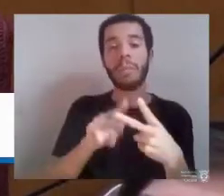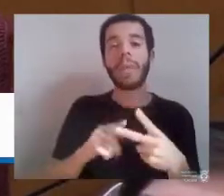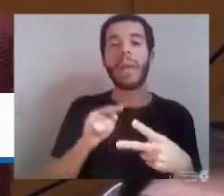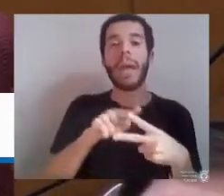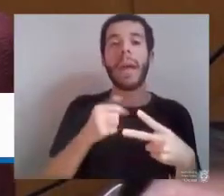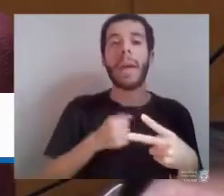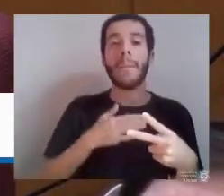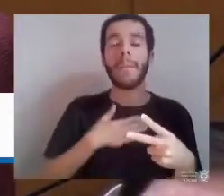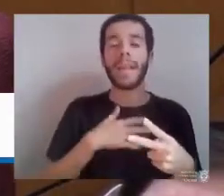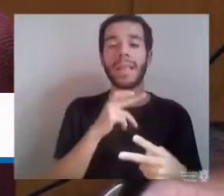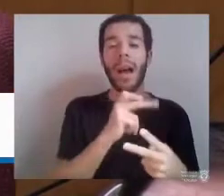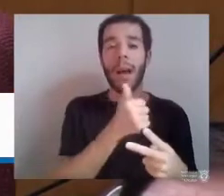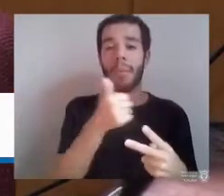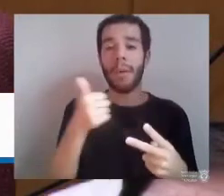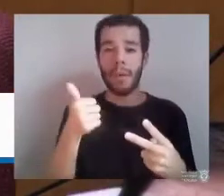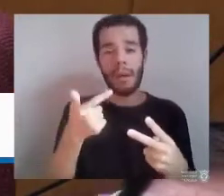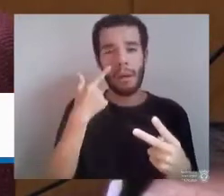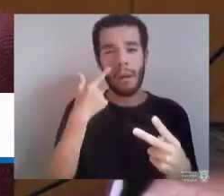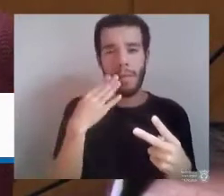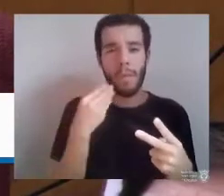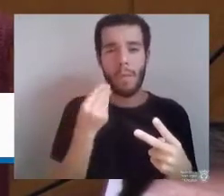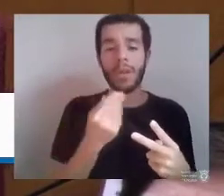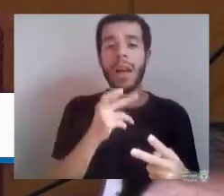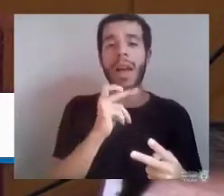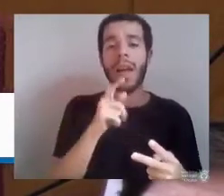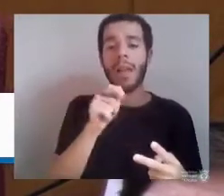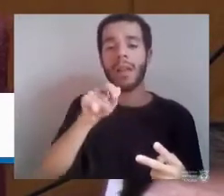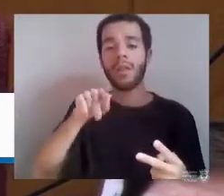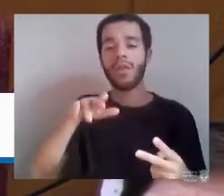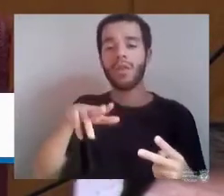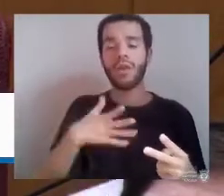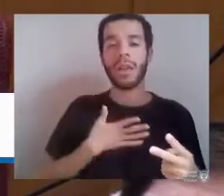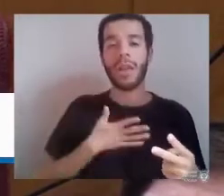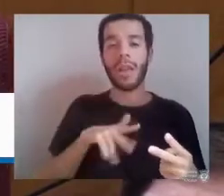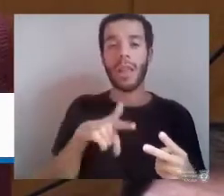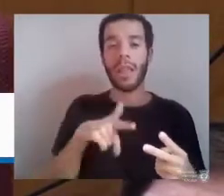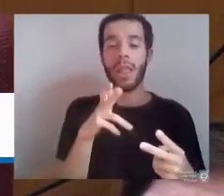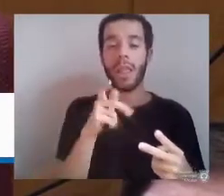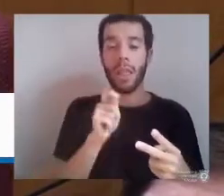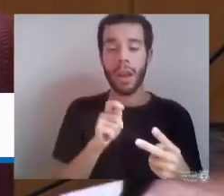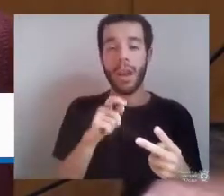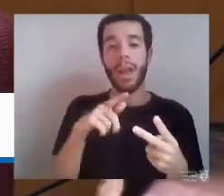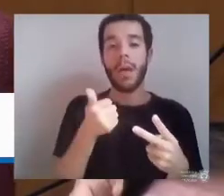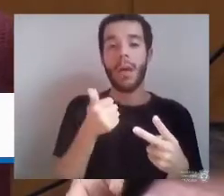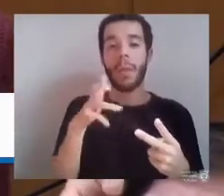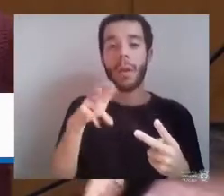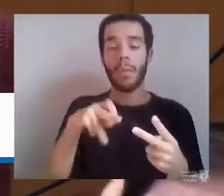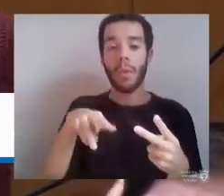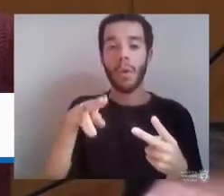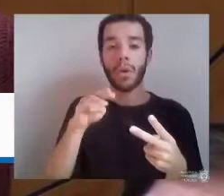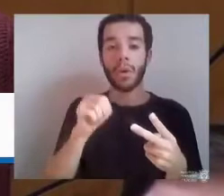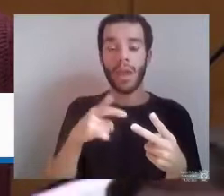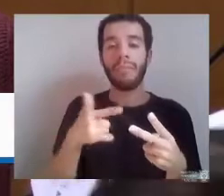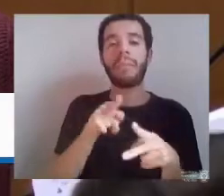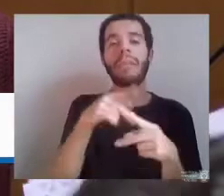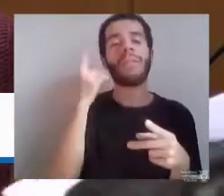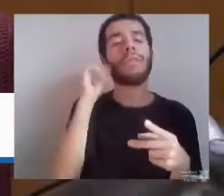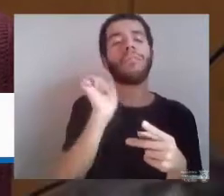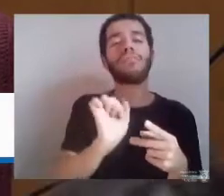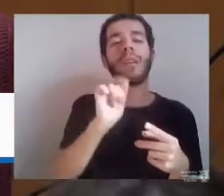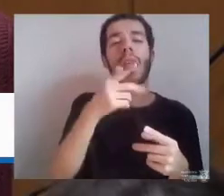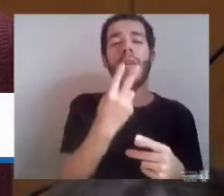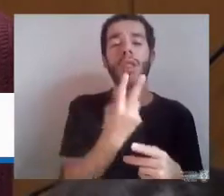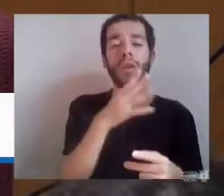ABB, portanto Alexandre Barbosa Borges, pelo valor de, números redondos, 2.150.000